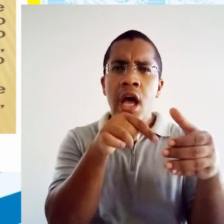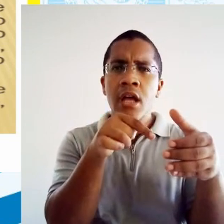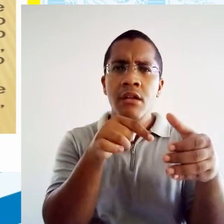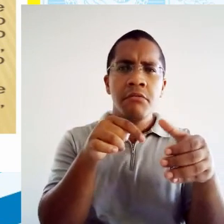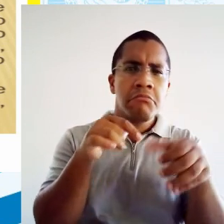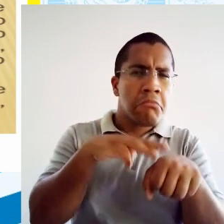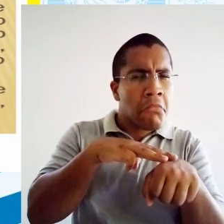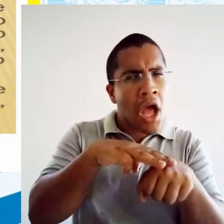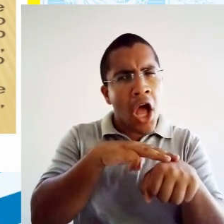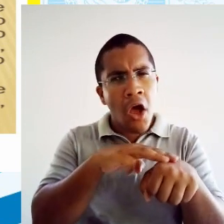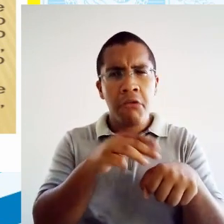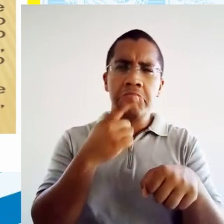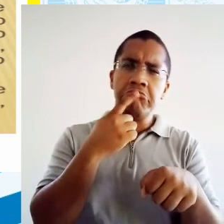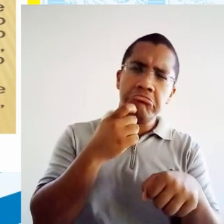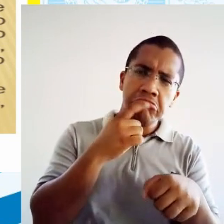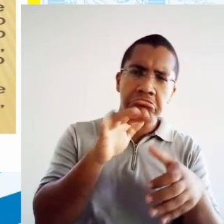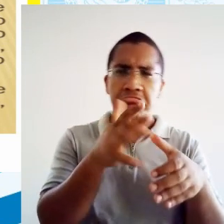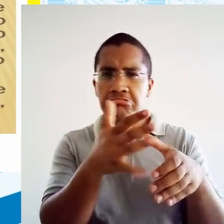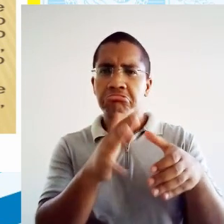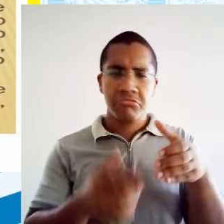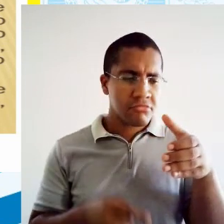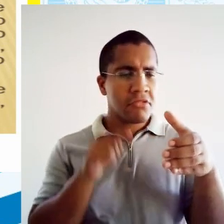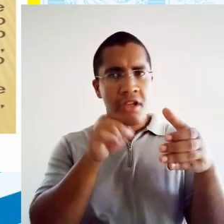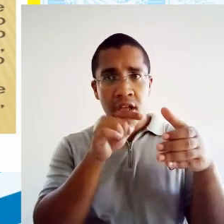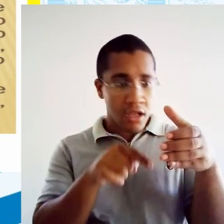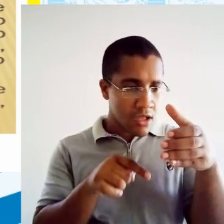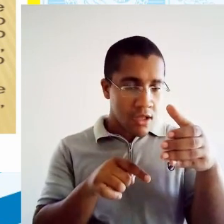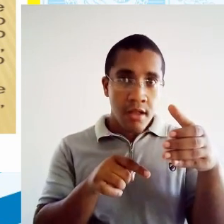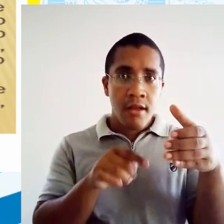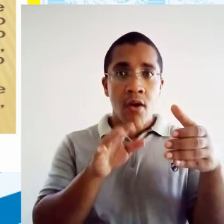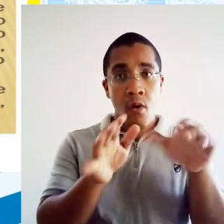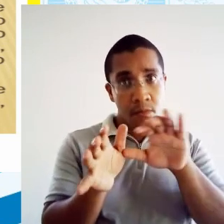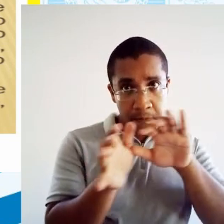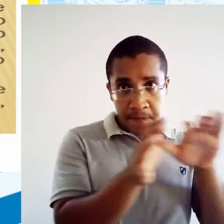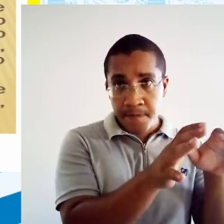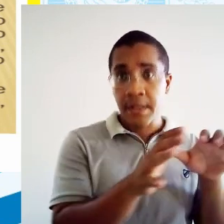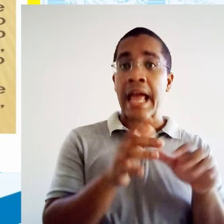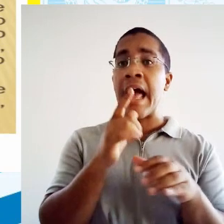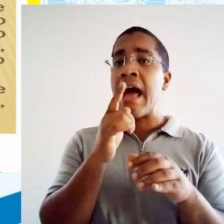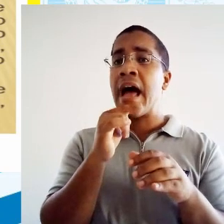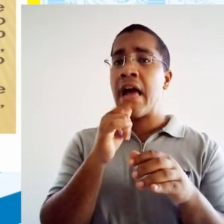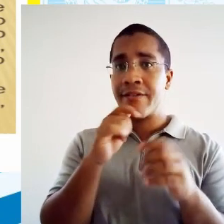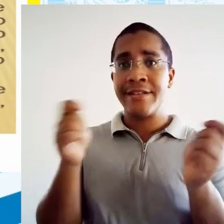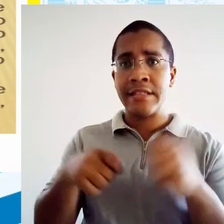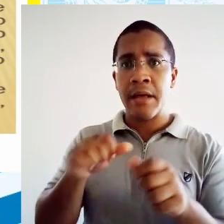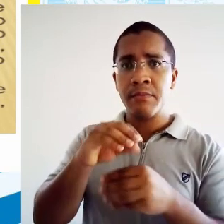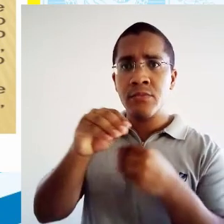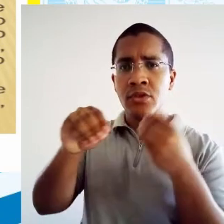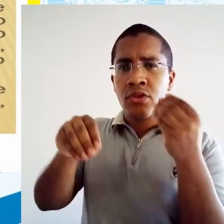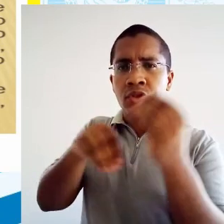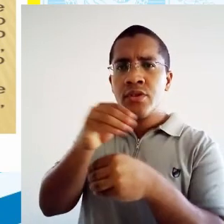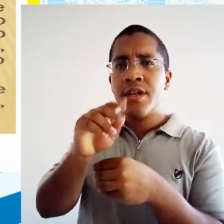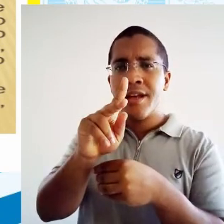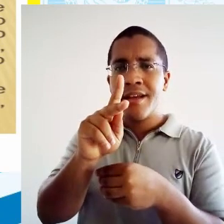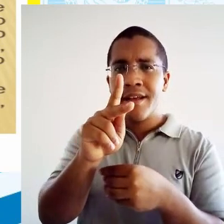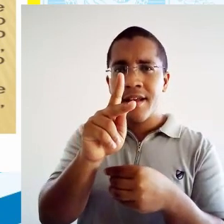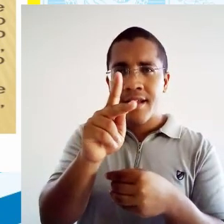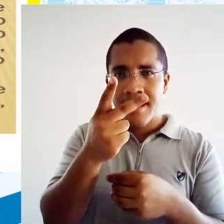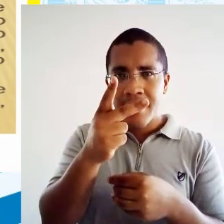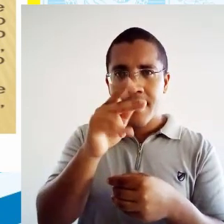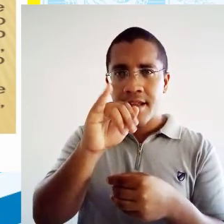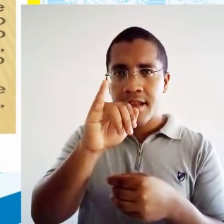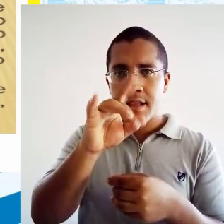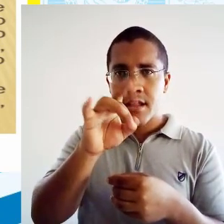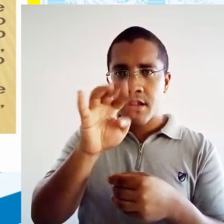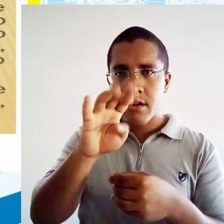castanho avermelhada. Além disso, podemos decompor a água em hidrogênio e oxigênio